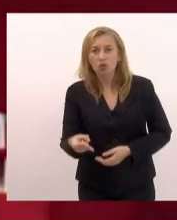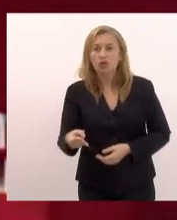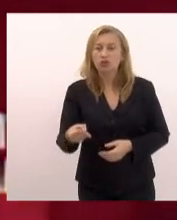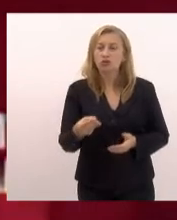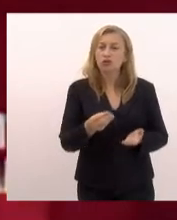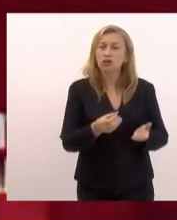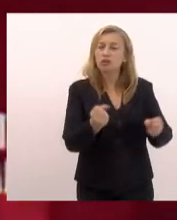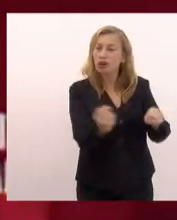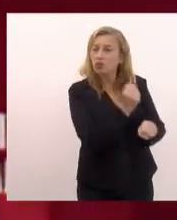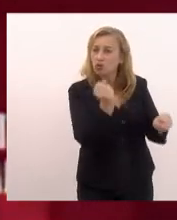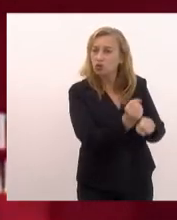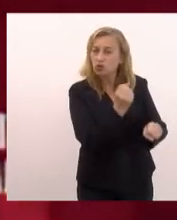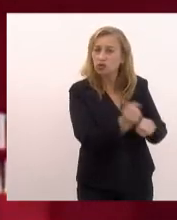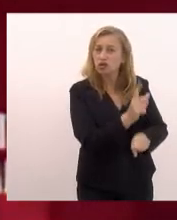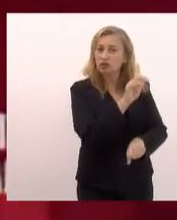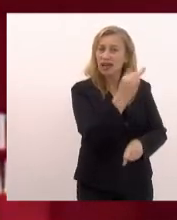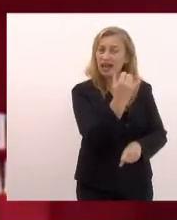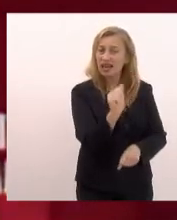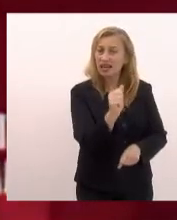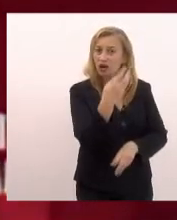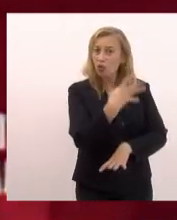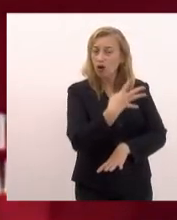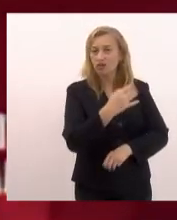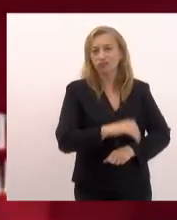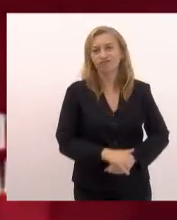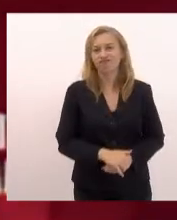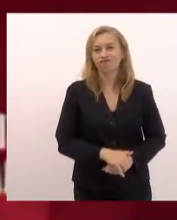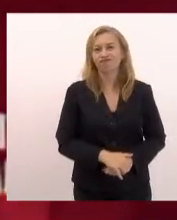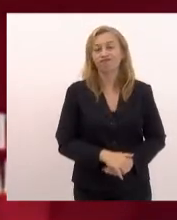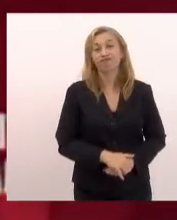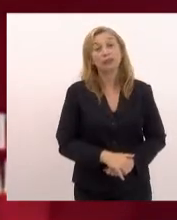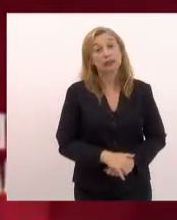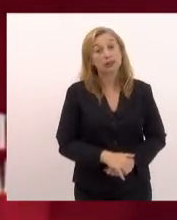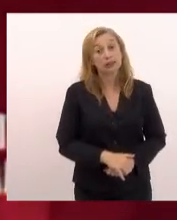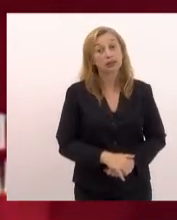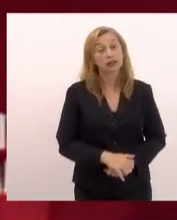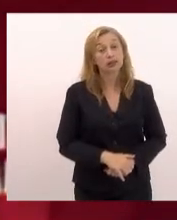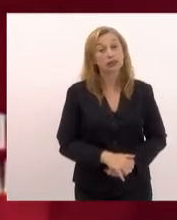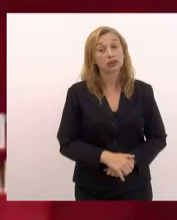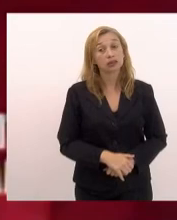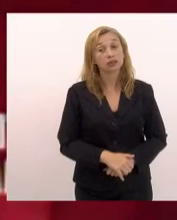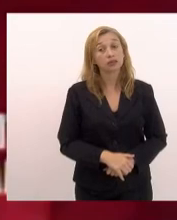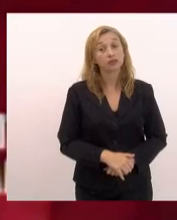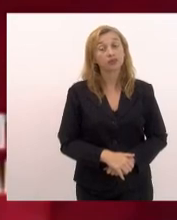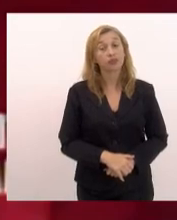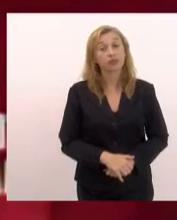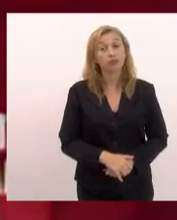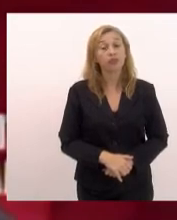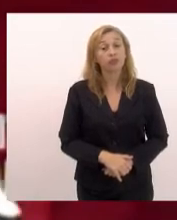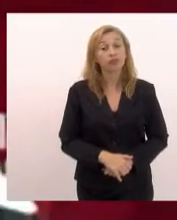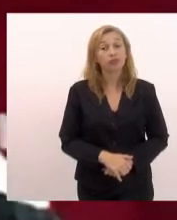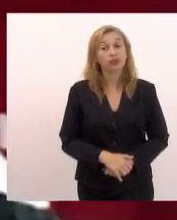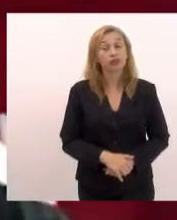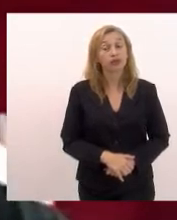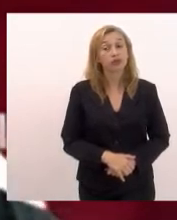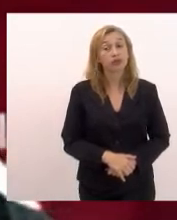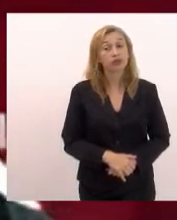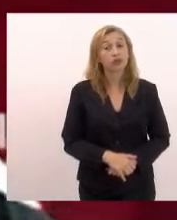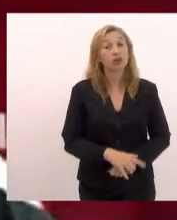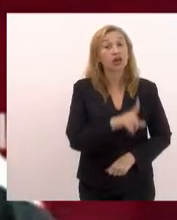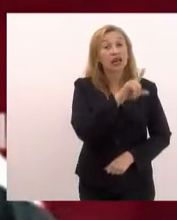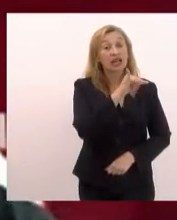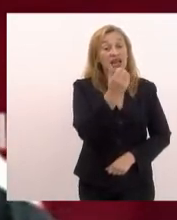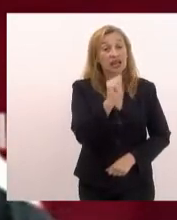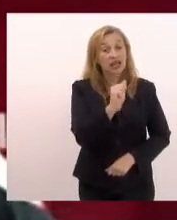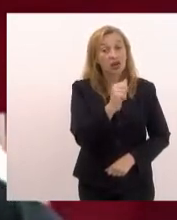construção da linha 4. E que nós temos ali, e que em razão da linha